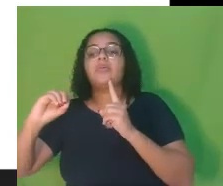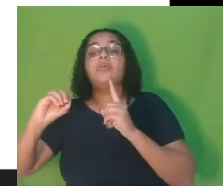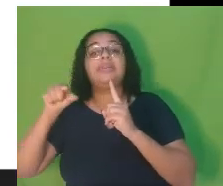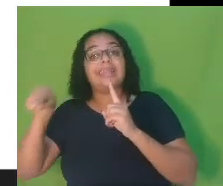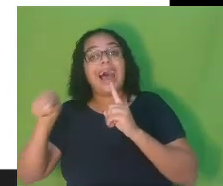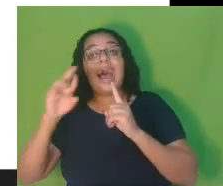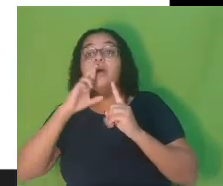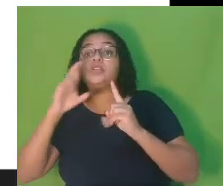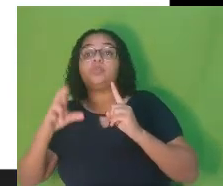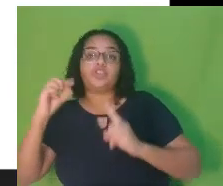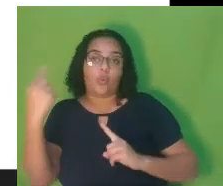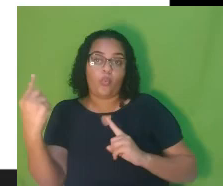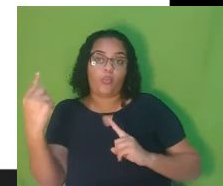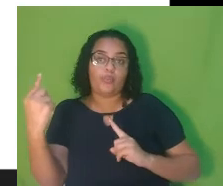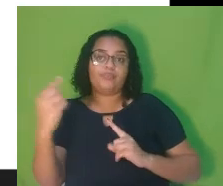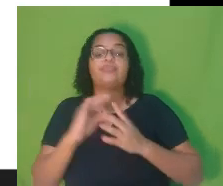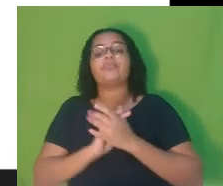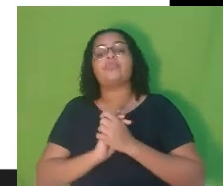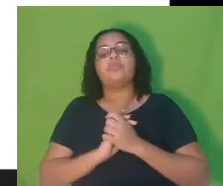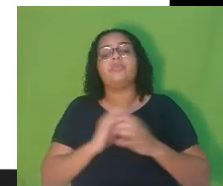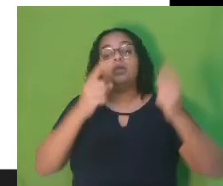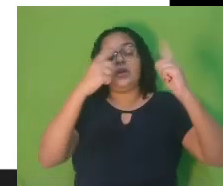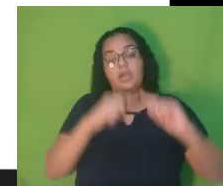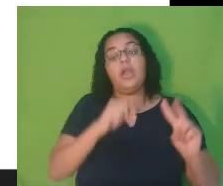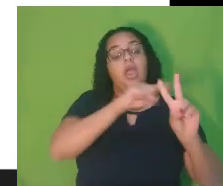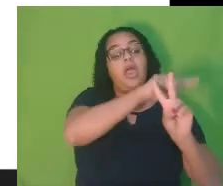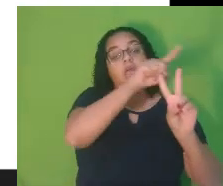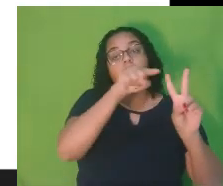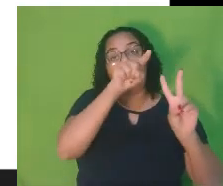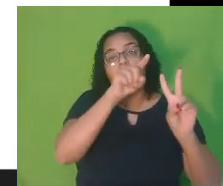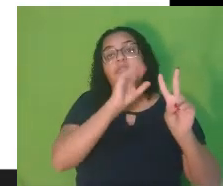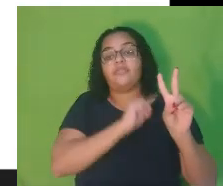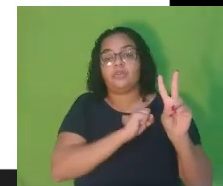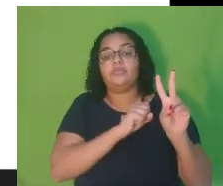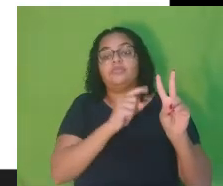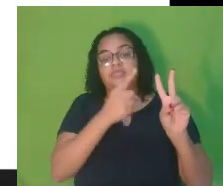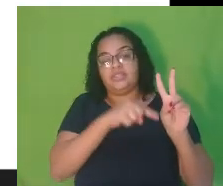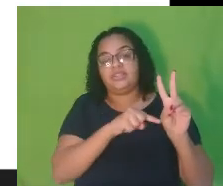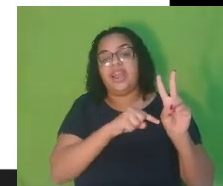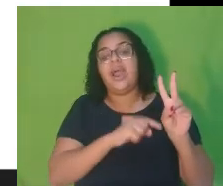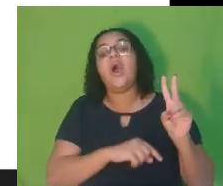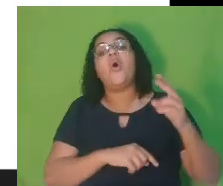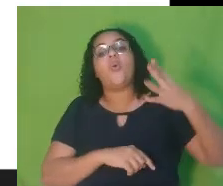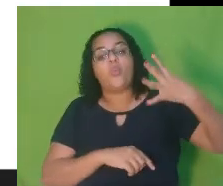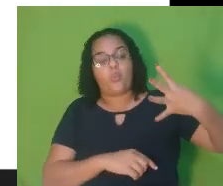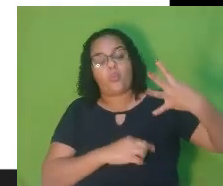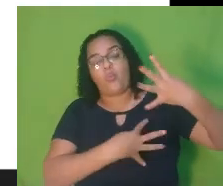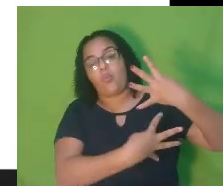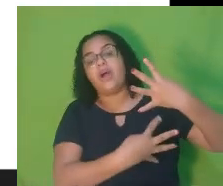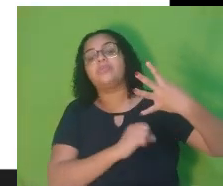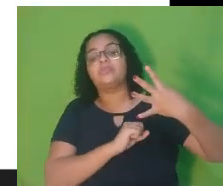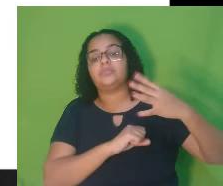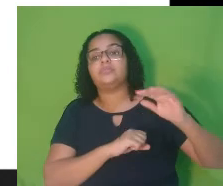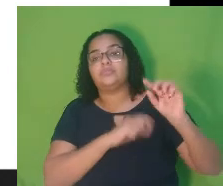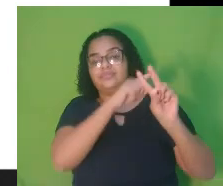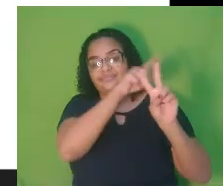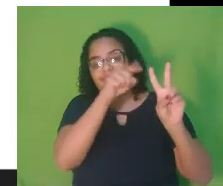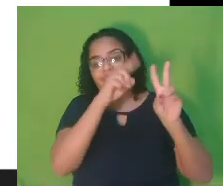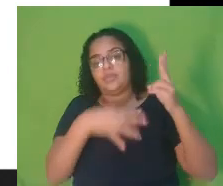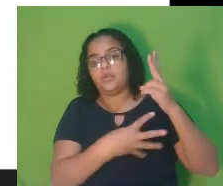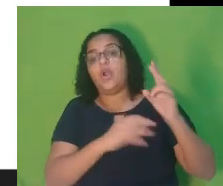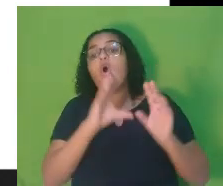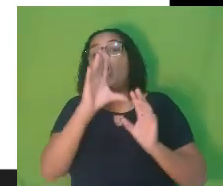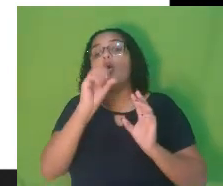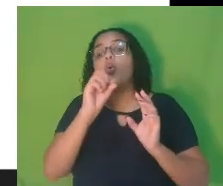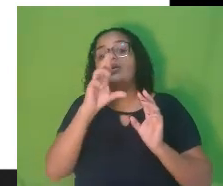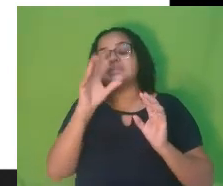Então, o resultado dá 1. f de π sobre 4 vai ser cosseno de π sobre 4